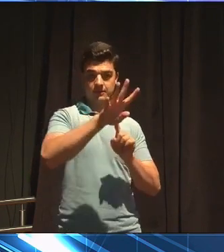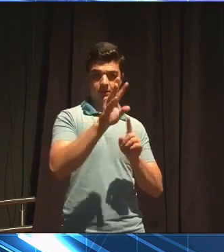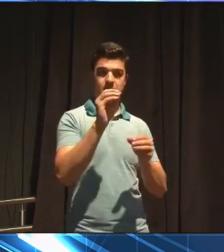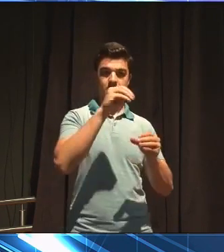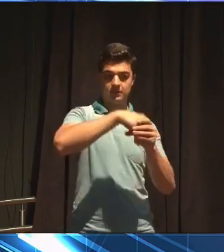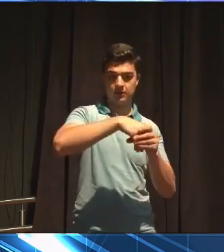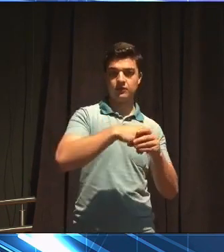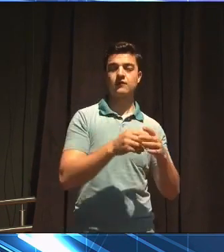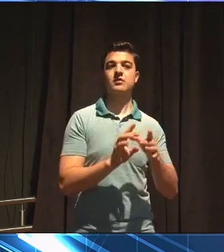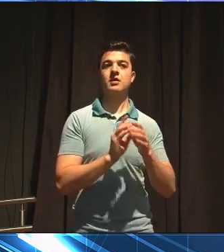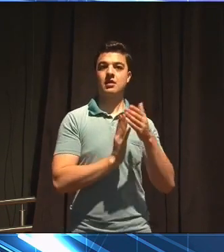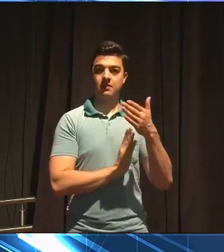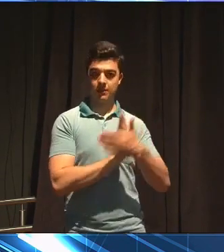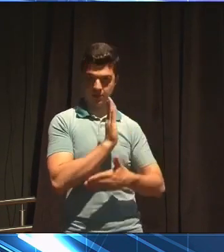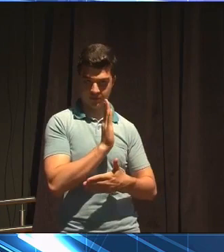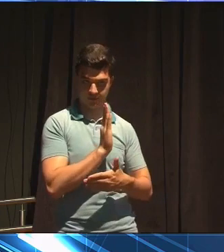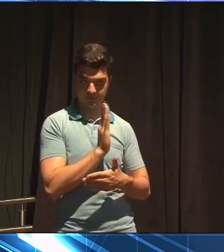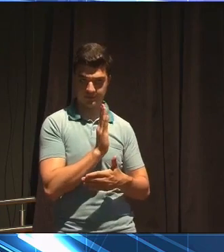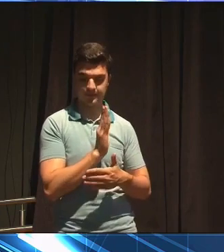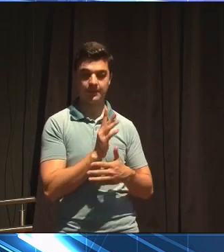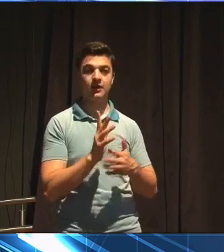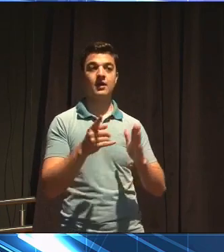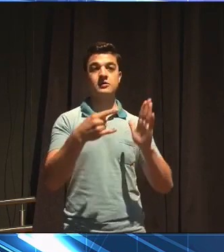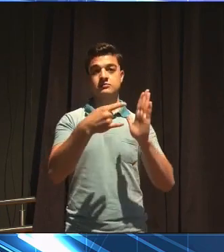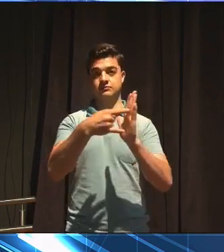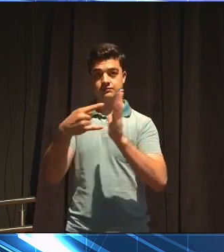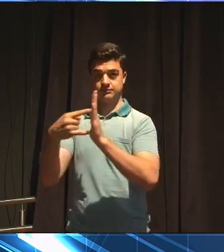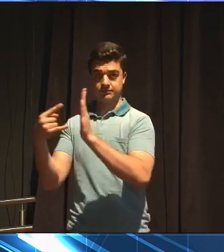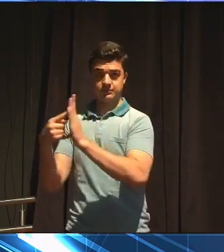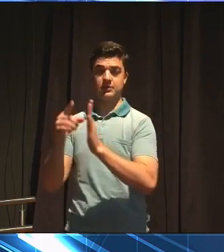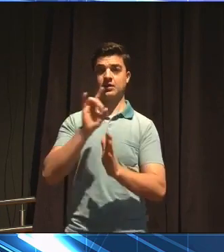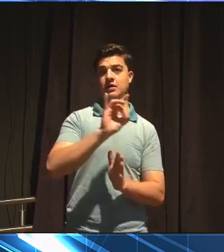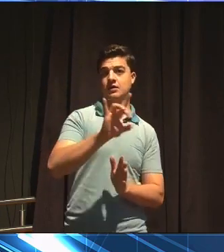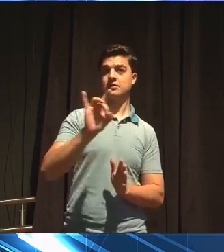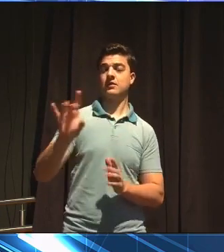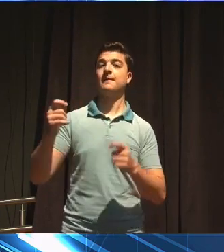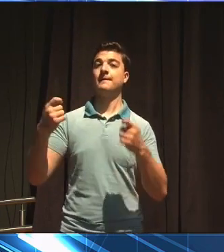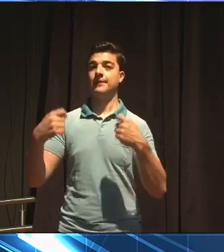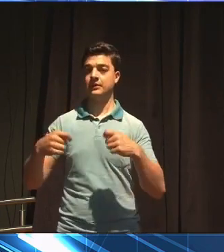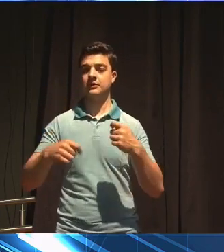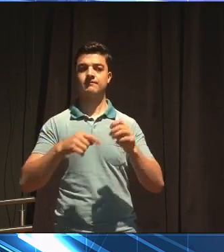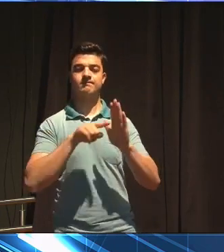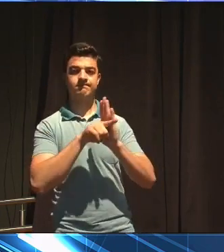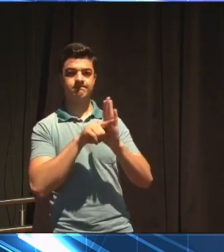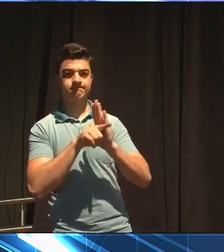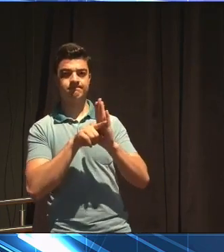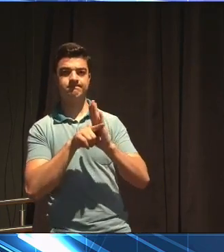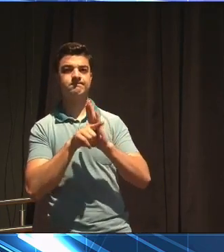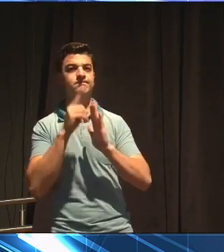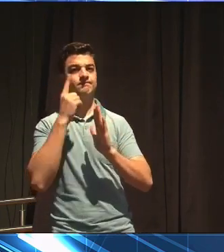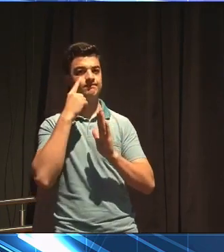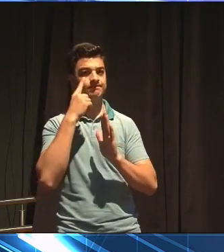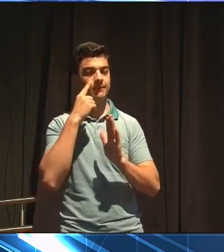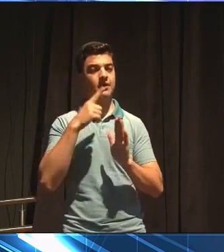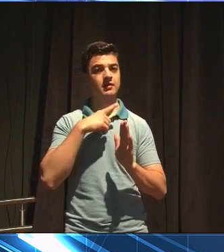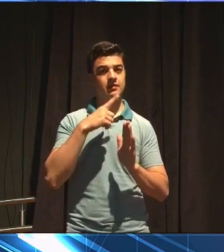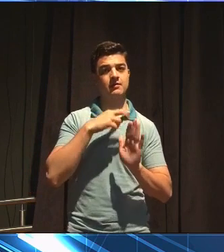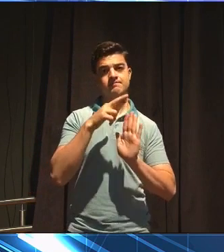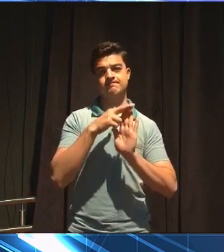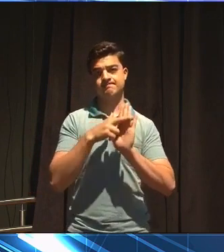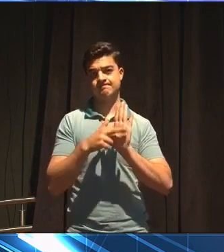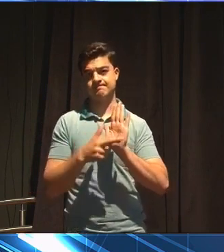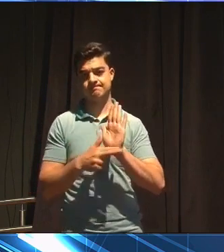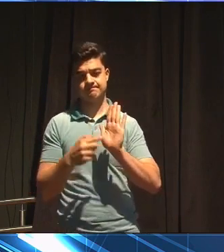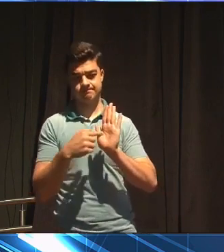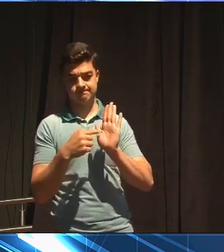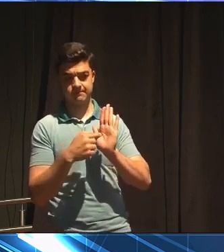Cada desenvolvedor vai fazer a sua própria validação das políticas para ter acesso